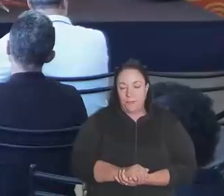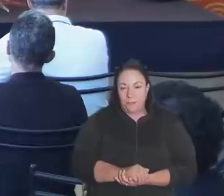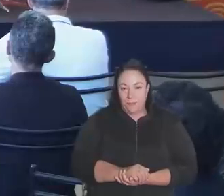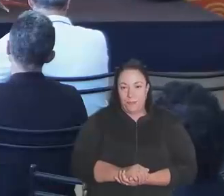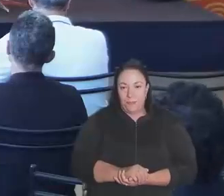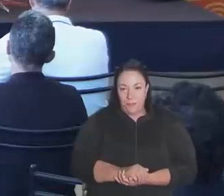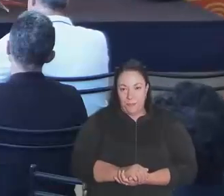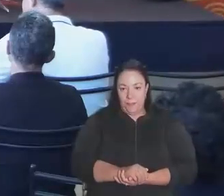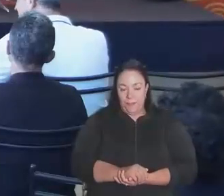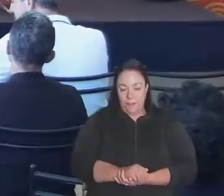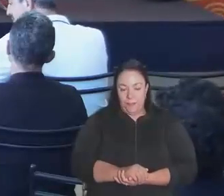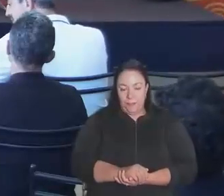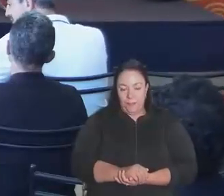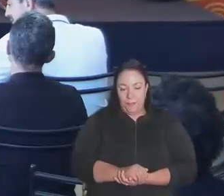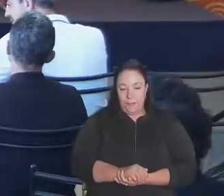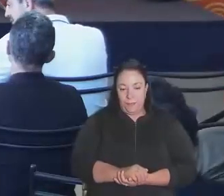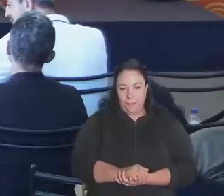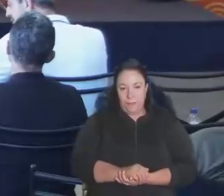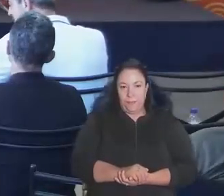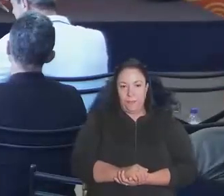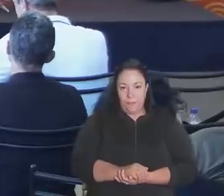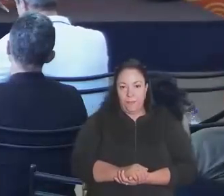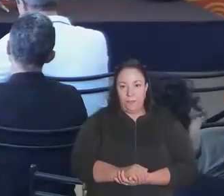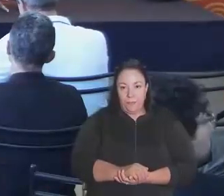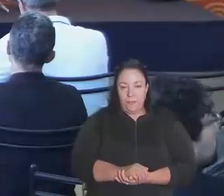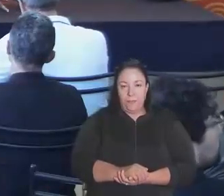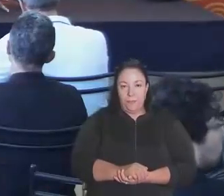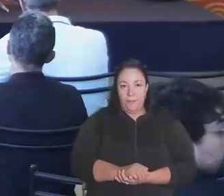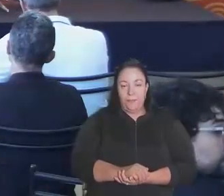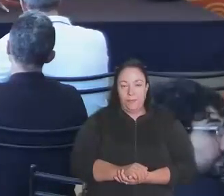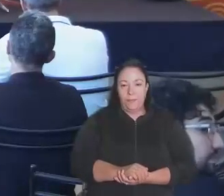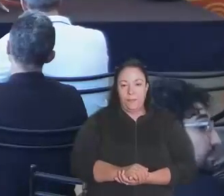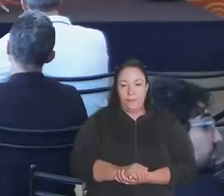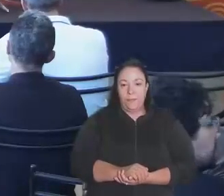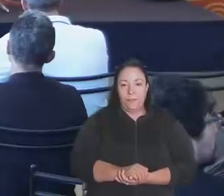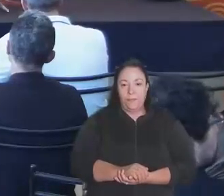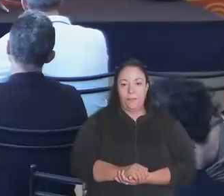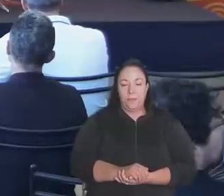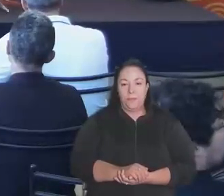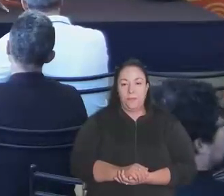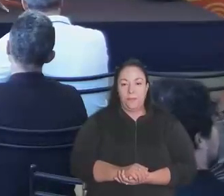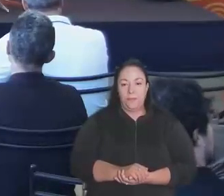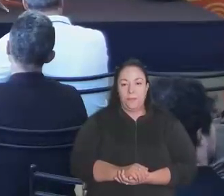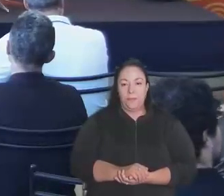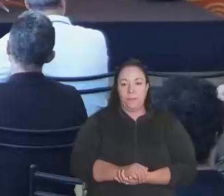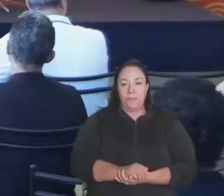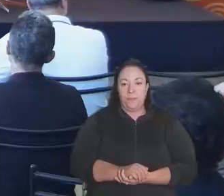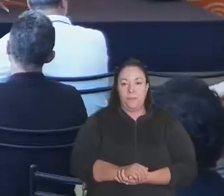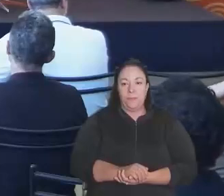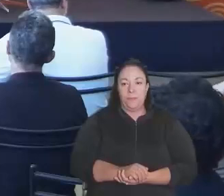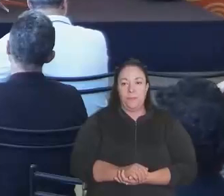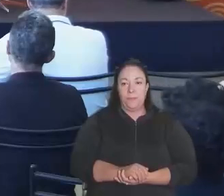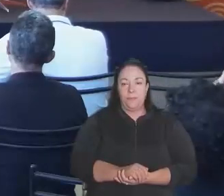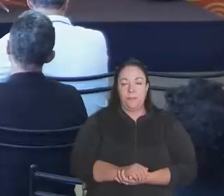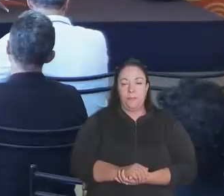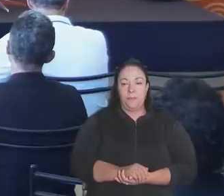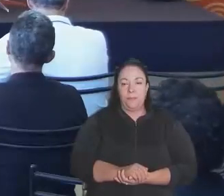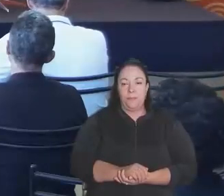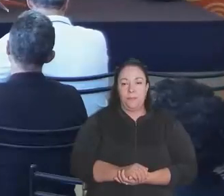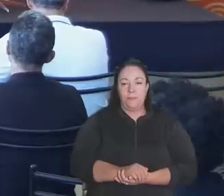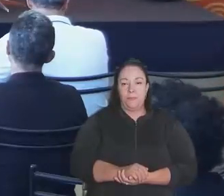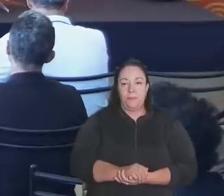Você relata, aliás, eu vou para outra, aproveitando essa emoção, que já está aí mesmo, vou te dar um